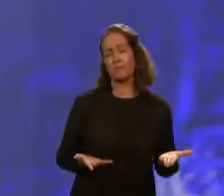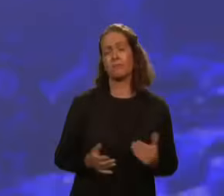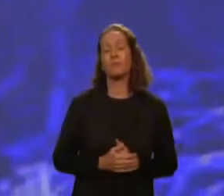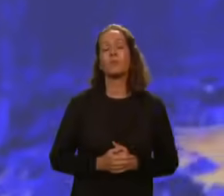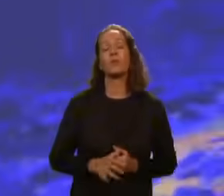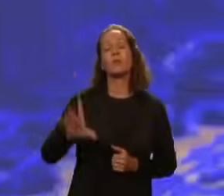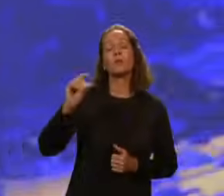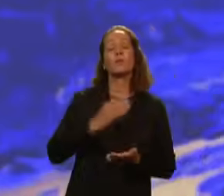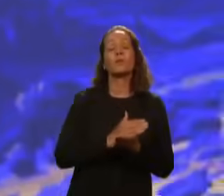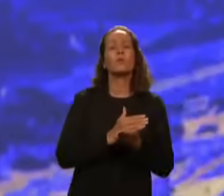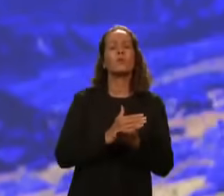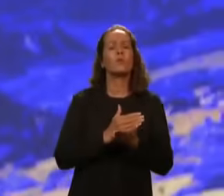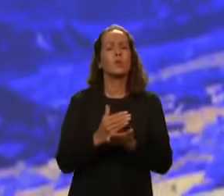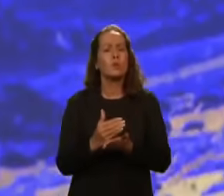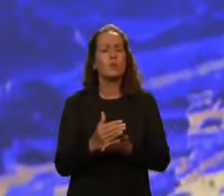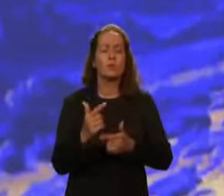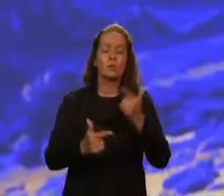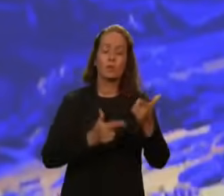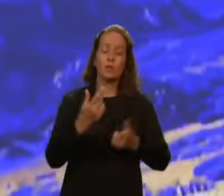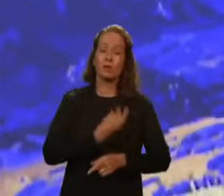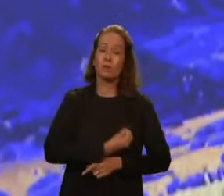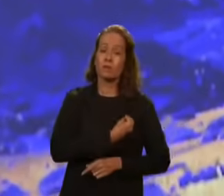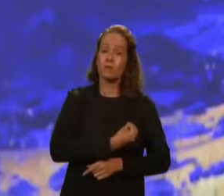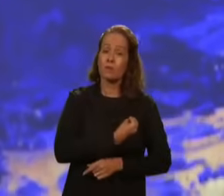a tratar com Moisés aos 80.